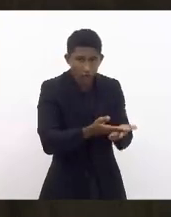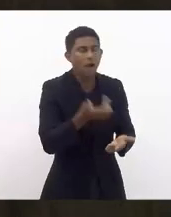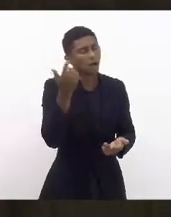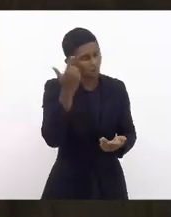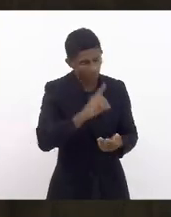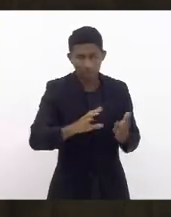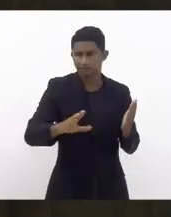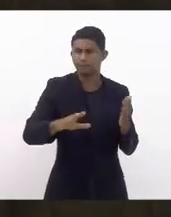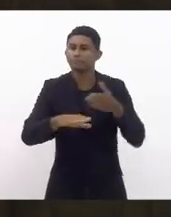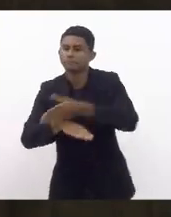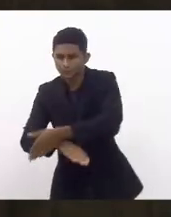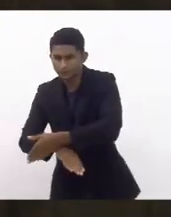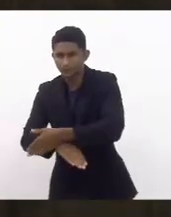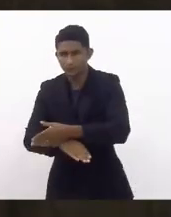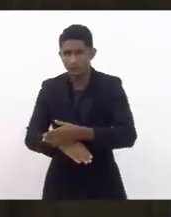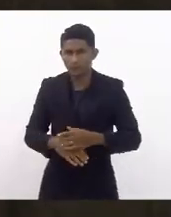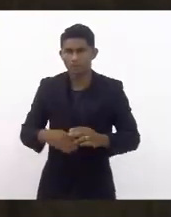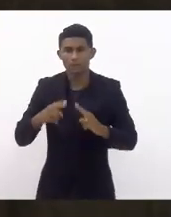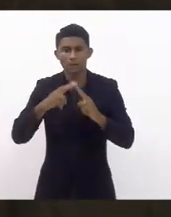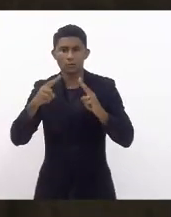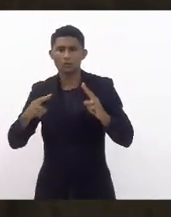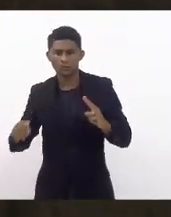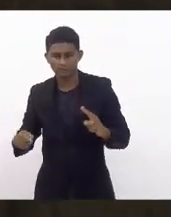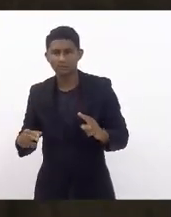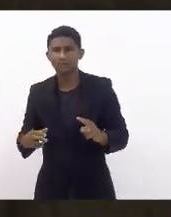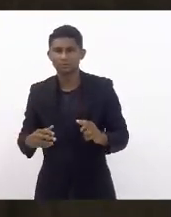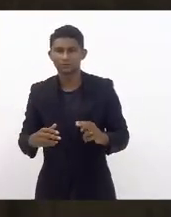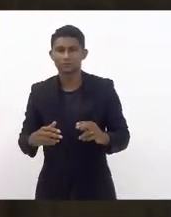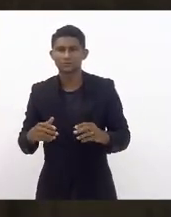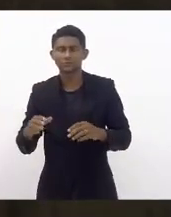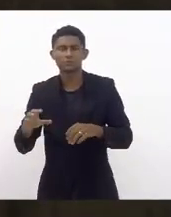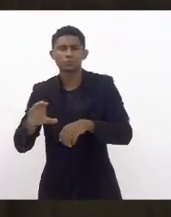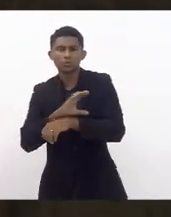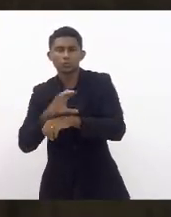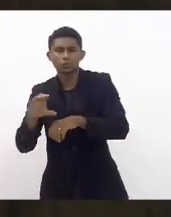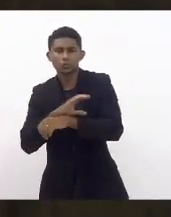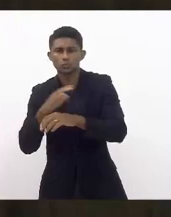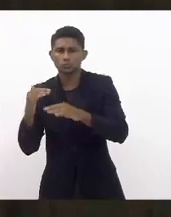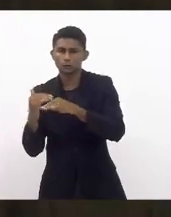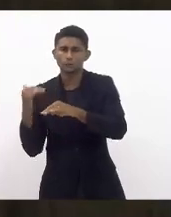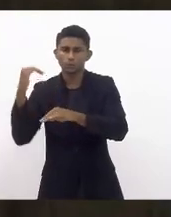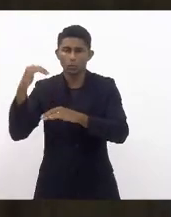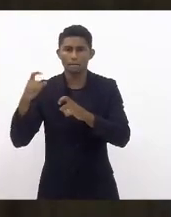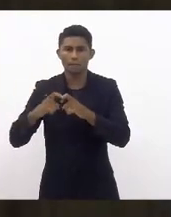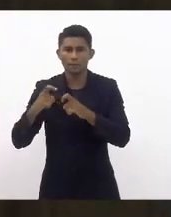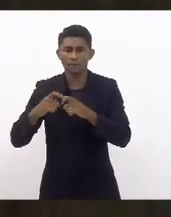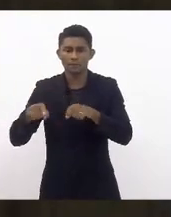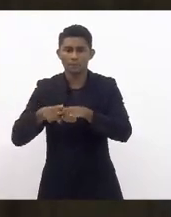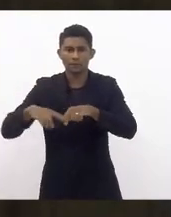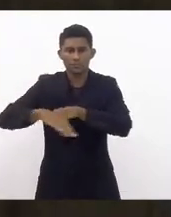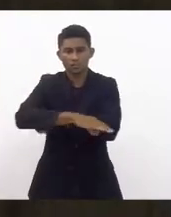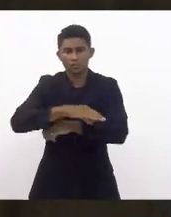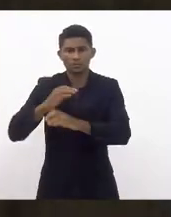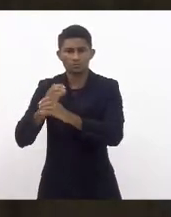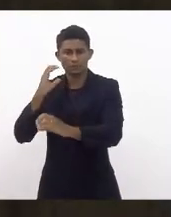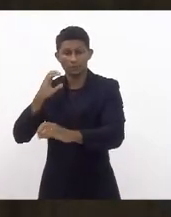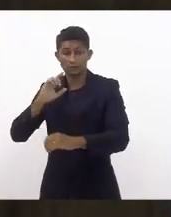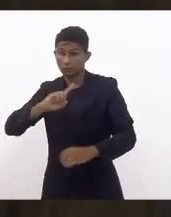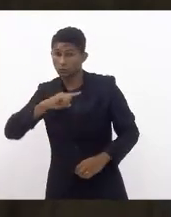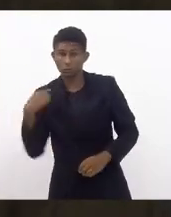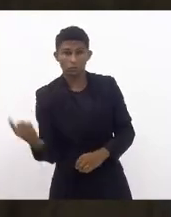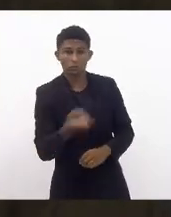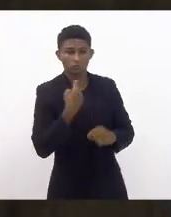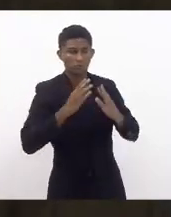UFRJ, principalmente em cursos superiores como Medicina e Engenharia. Nós da Zona Oeste, lá na nossa